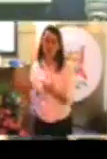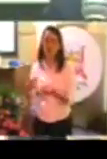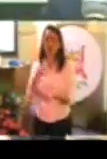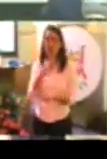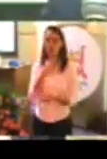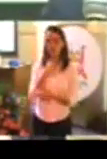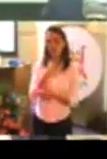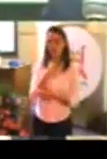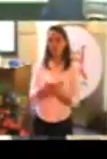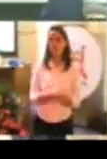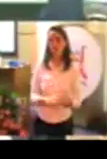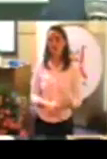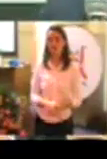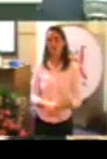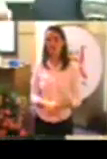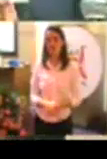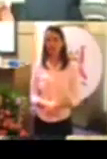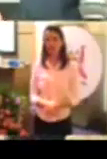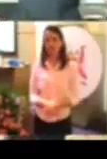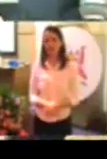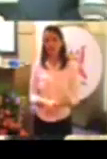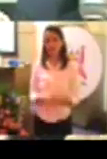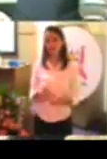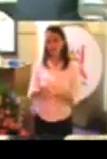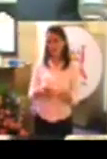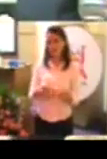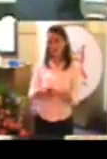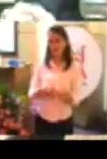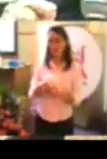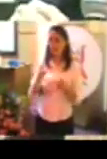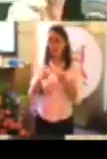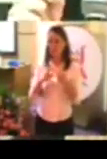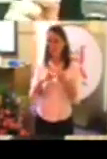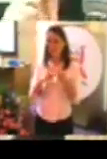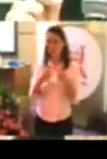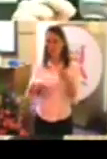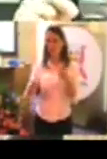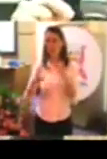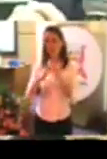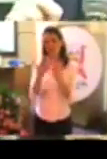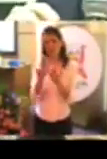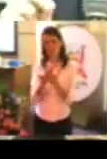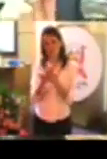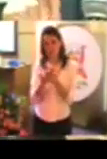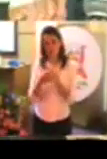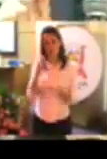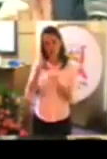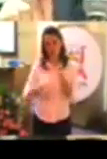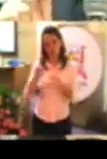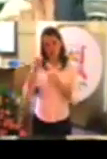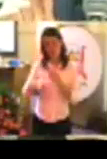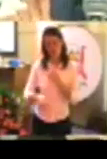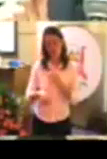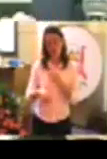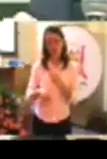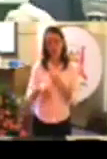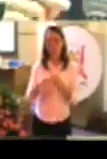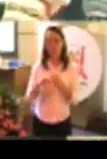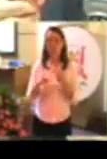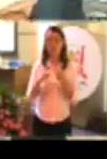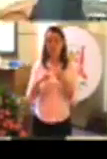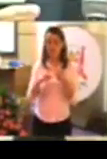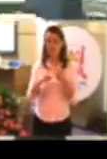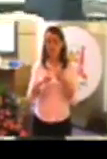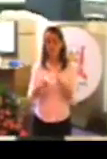tomam posse. O Poder Executivo criou uma segunda escola, para vocês terem ideia